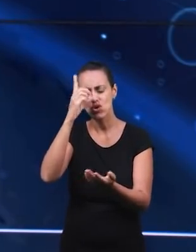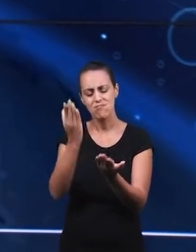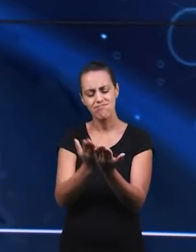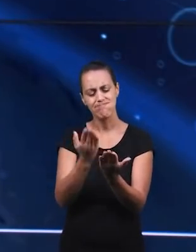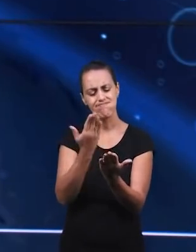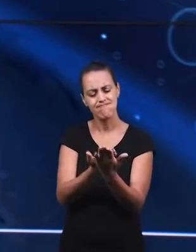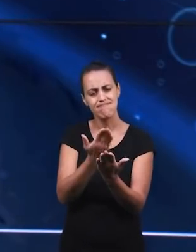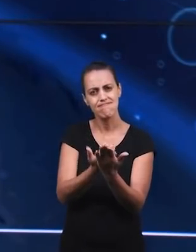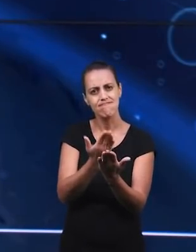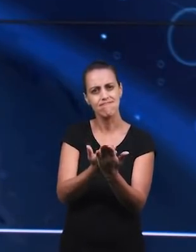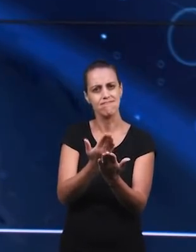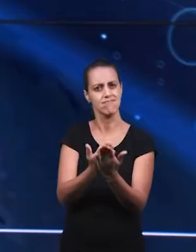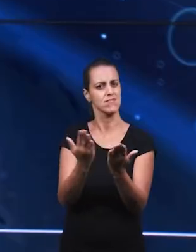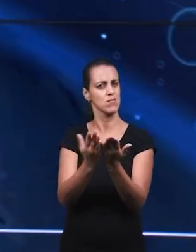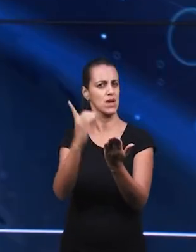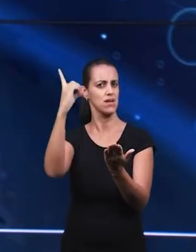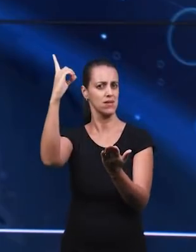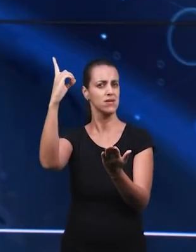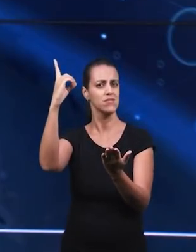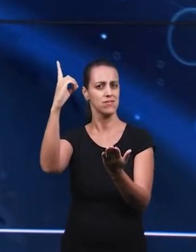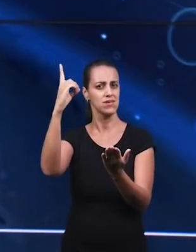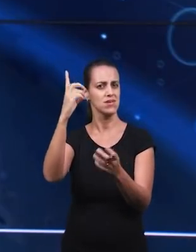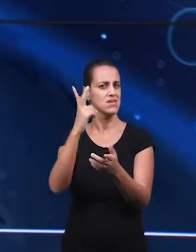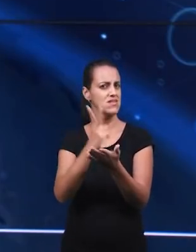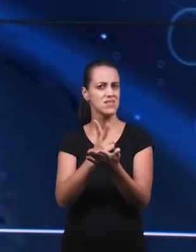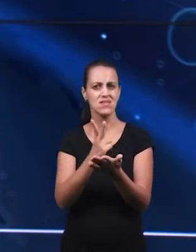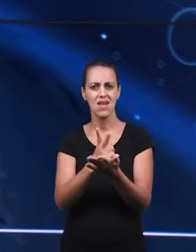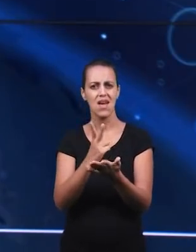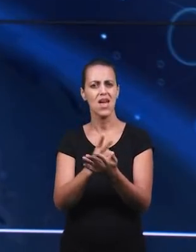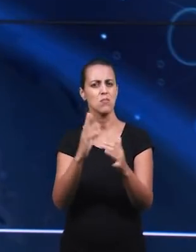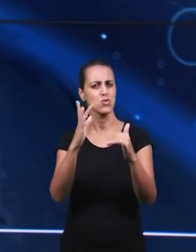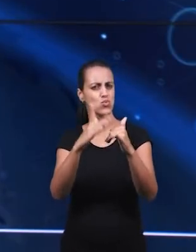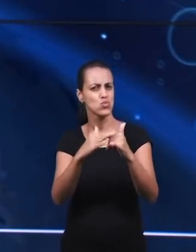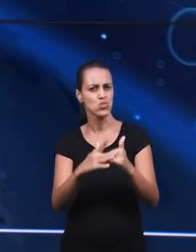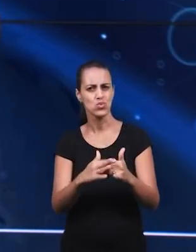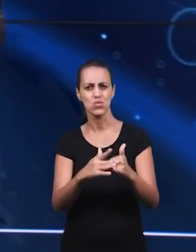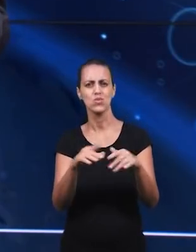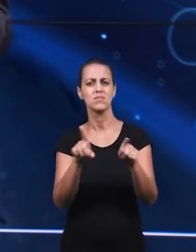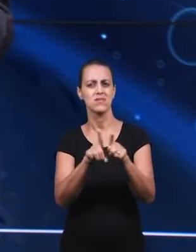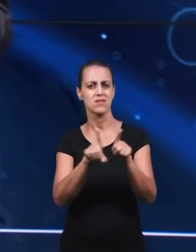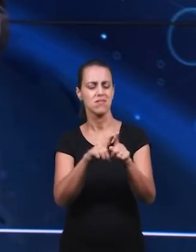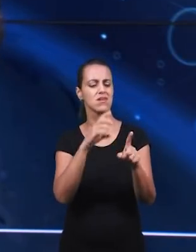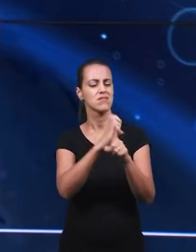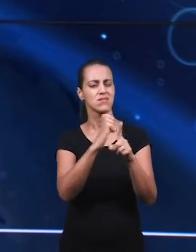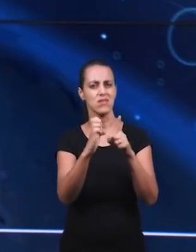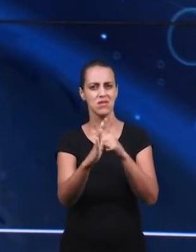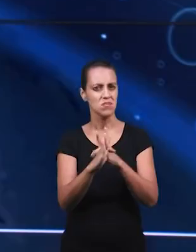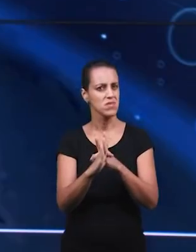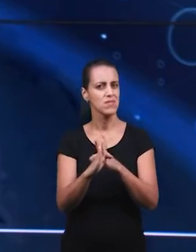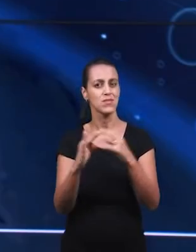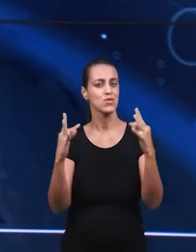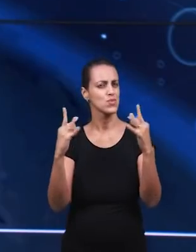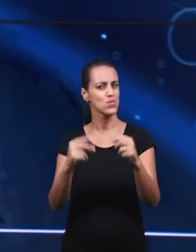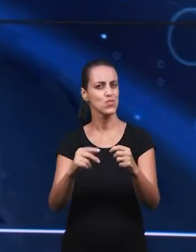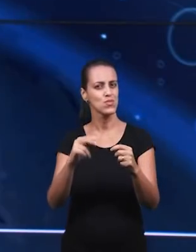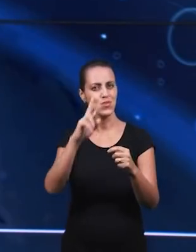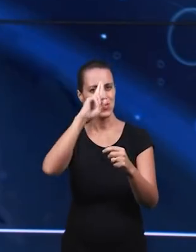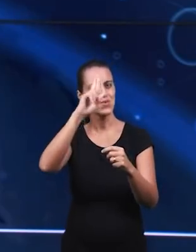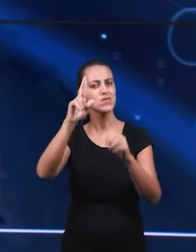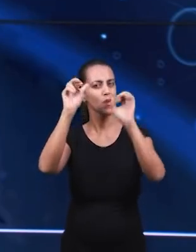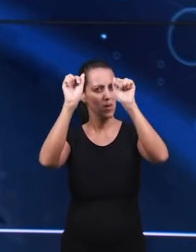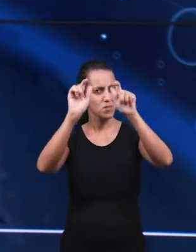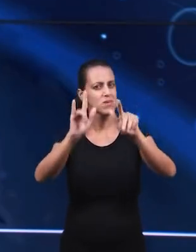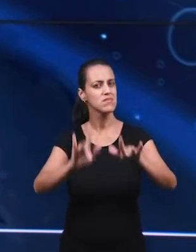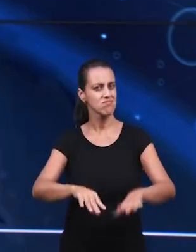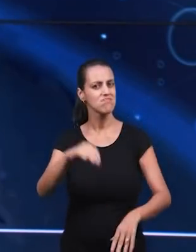com as transmissões que são feitas pelos nossos canais de YouTube, também pelas escolas bíblicas, e o Senhor tem abençoado